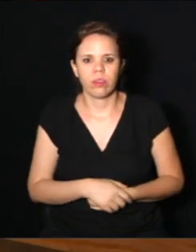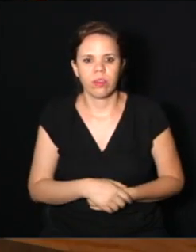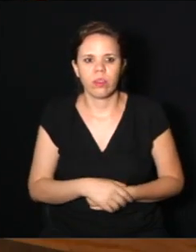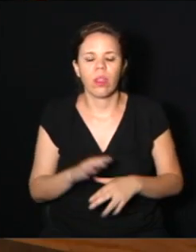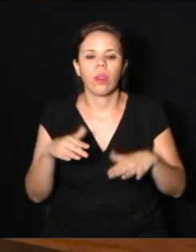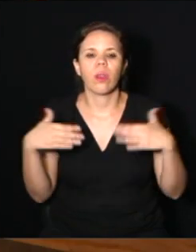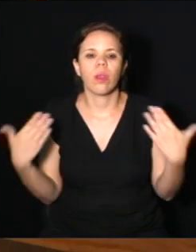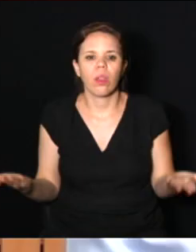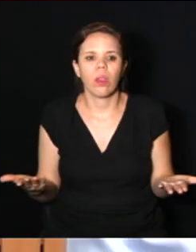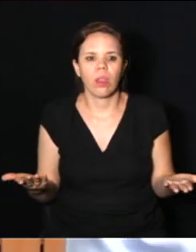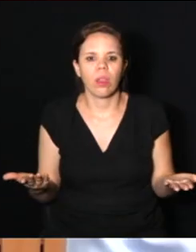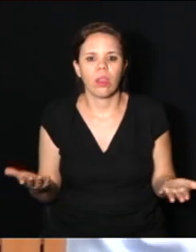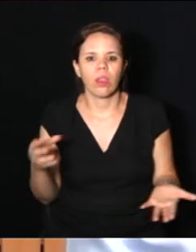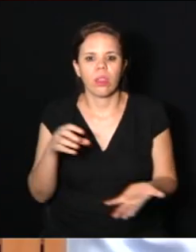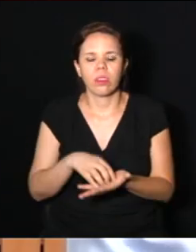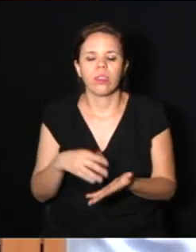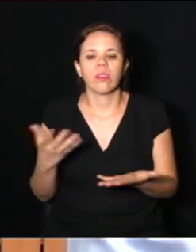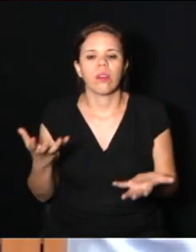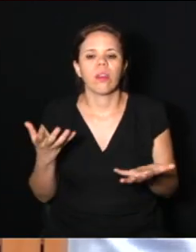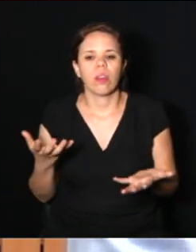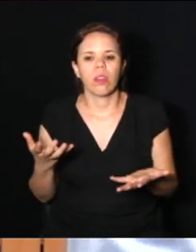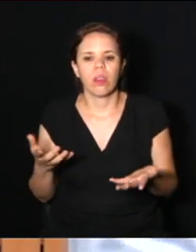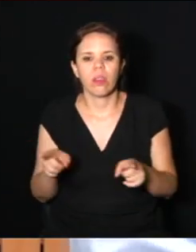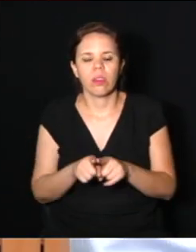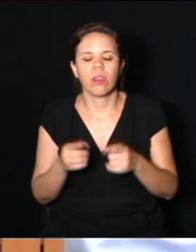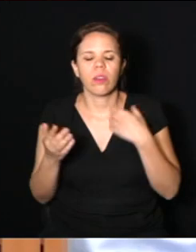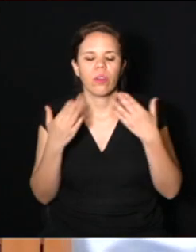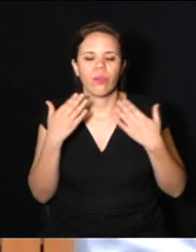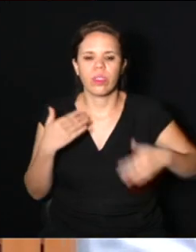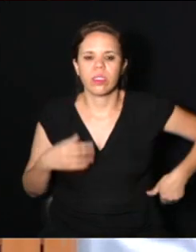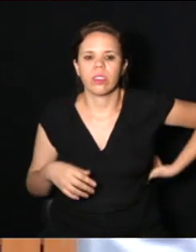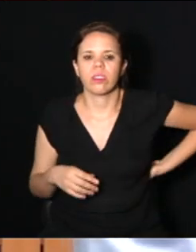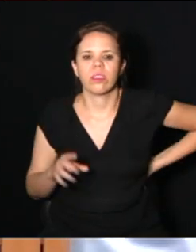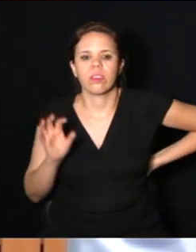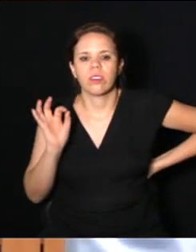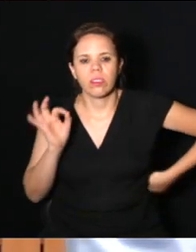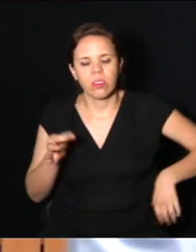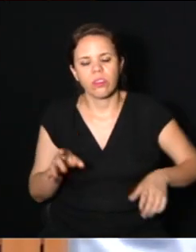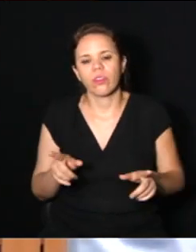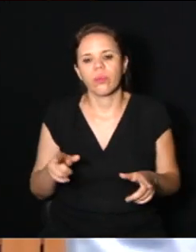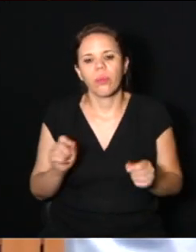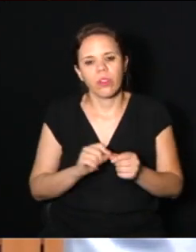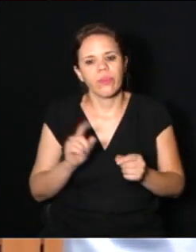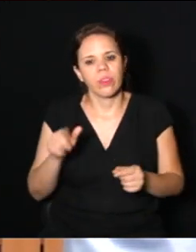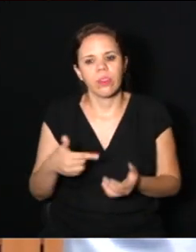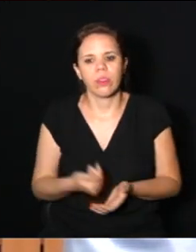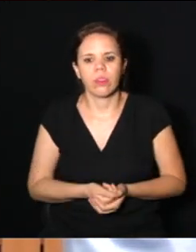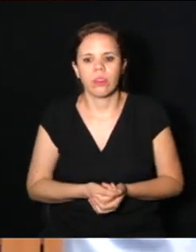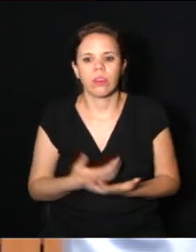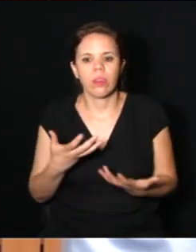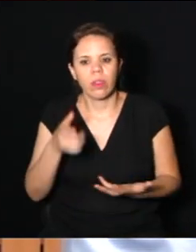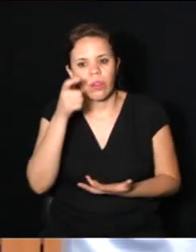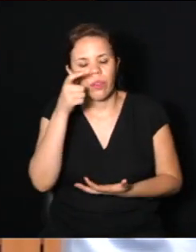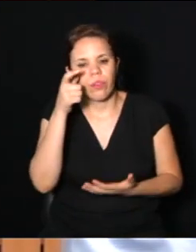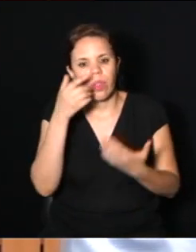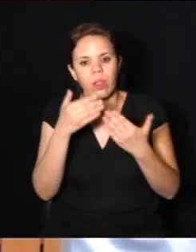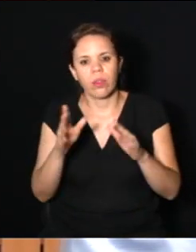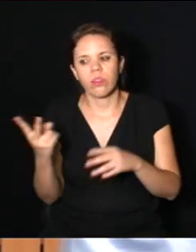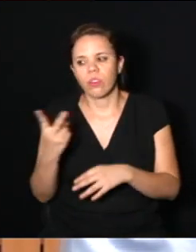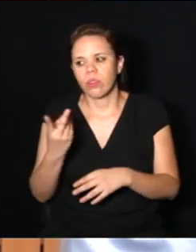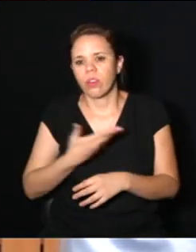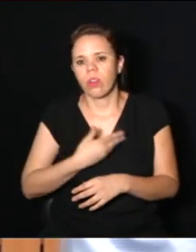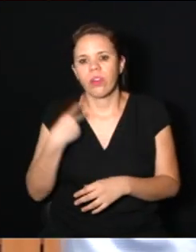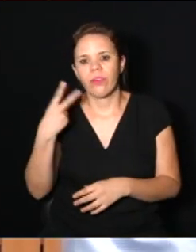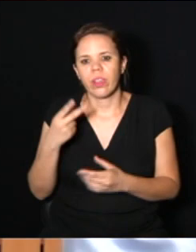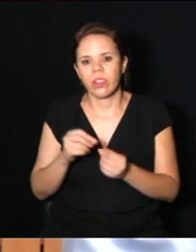quais setores interessa a gente conversar lá direitinho, para que a gente possa fazer isso. Quero abrir a palavra para os 2 colegas